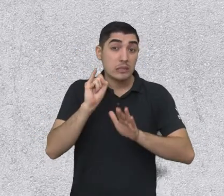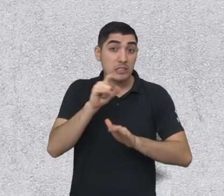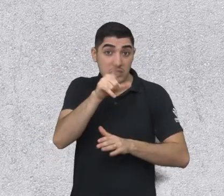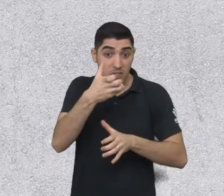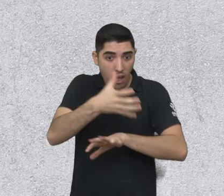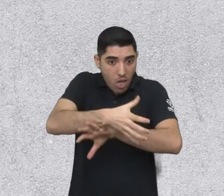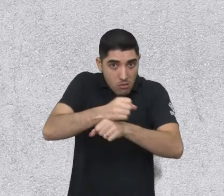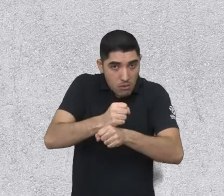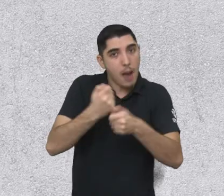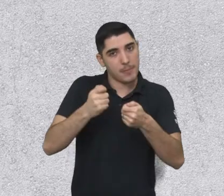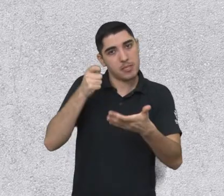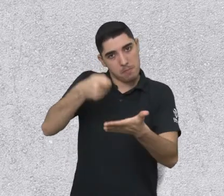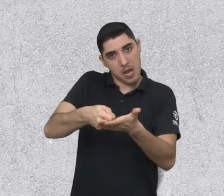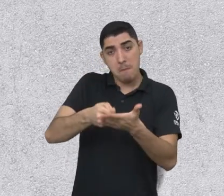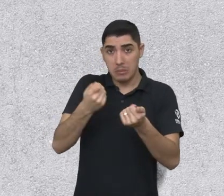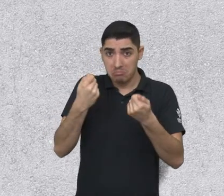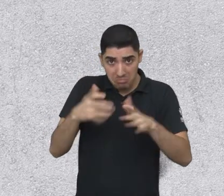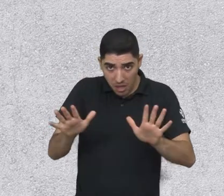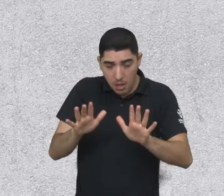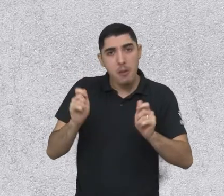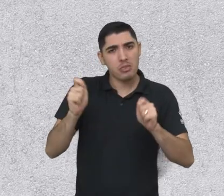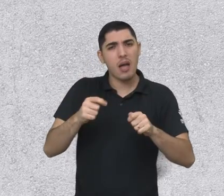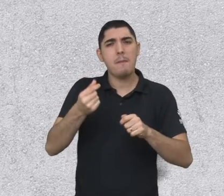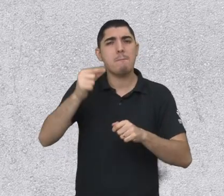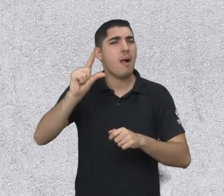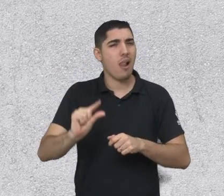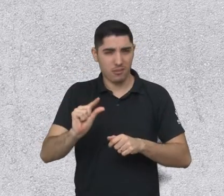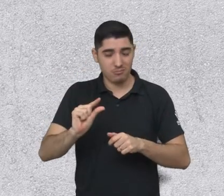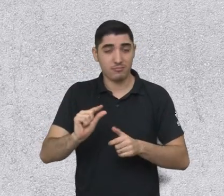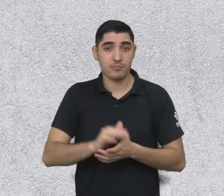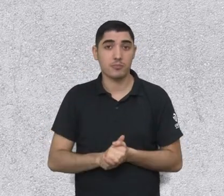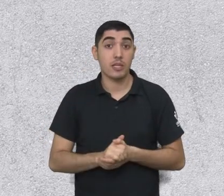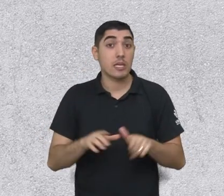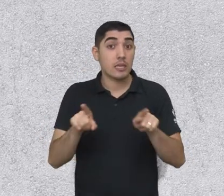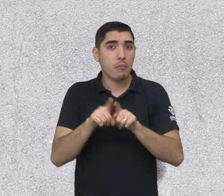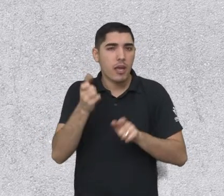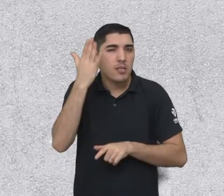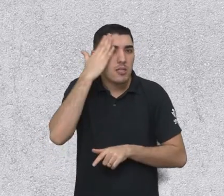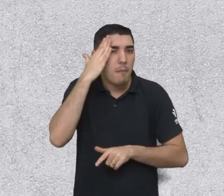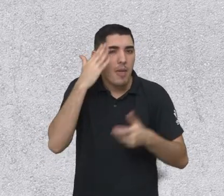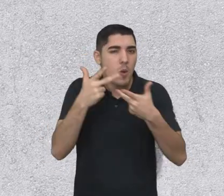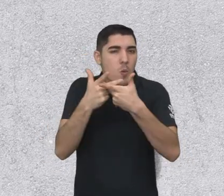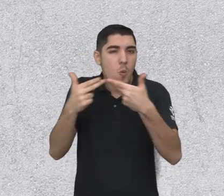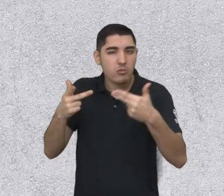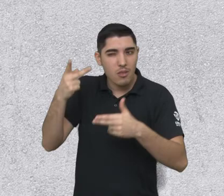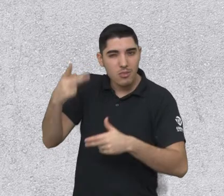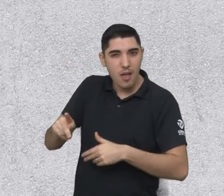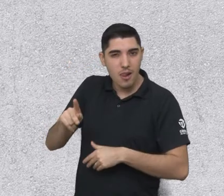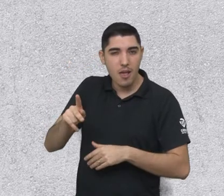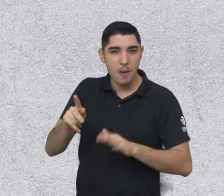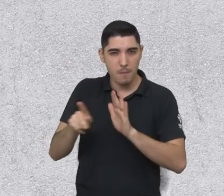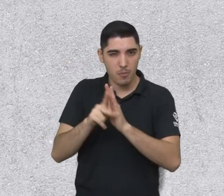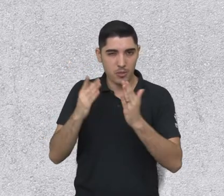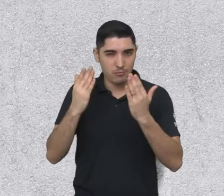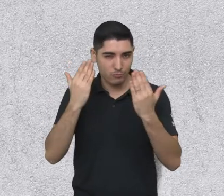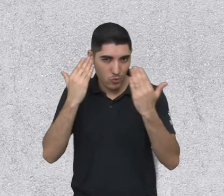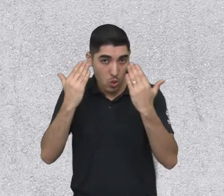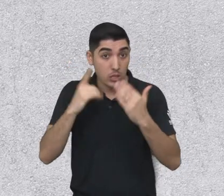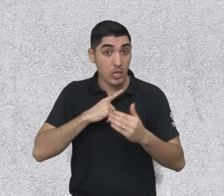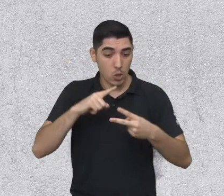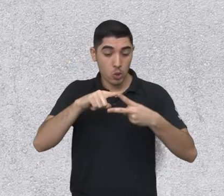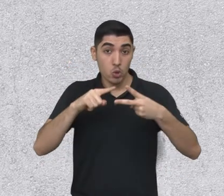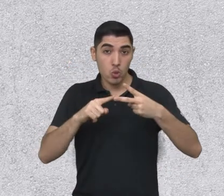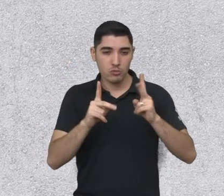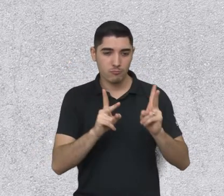precisa pagar se quiser o certificado. E ainda assim é um preço bem acessível. Para saber mais curiosidades da psicologia, você também pode